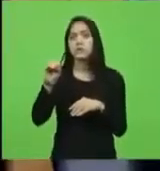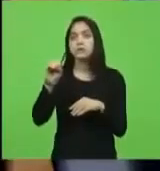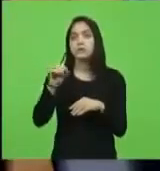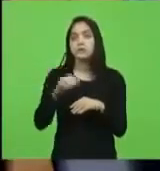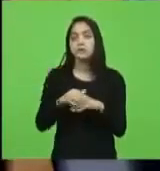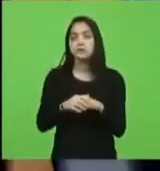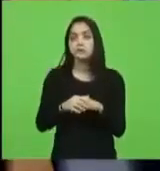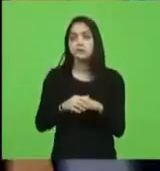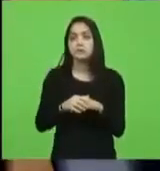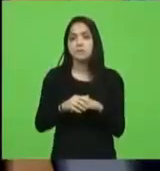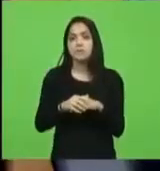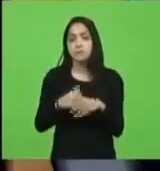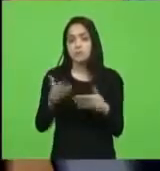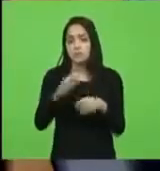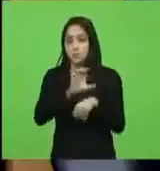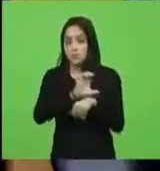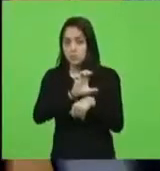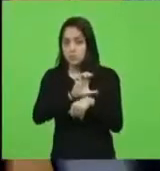o estado